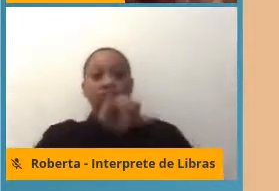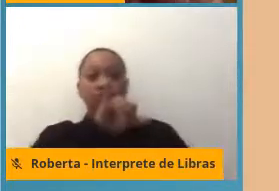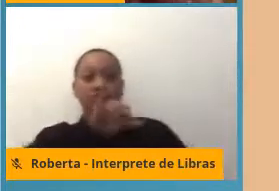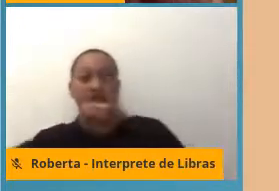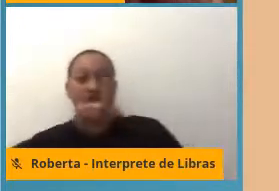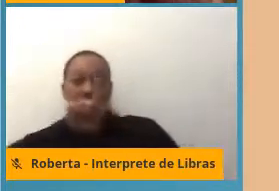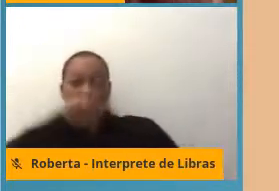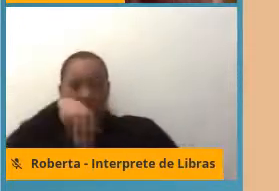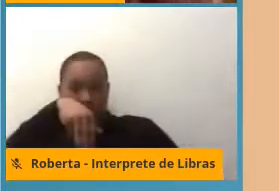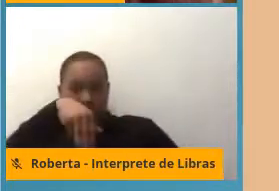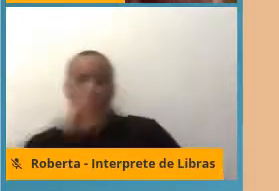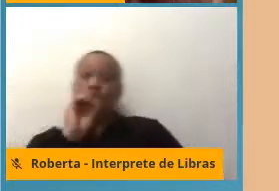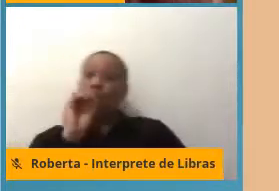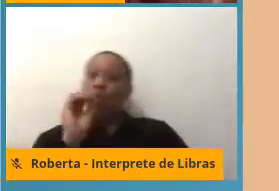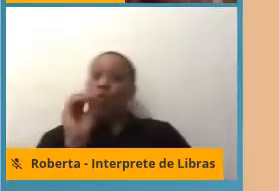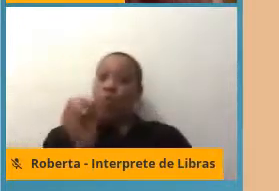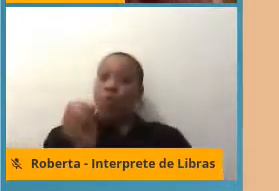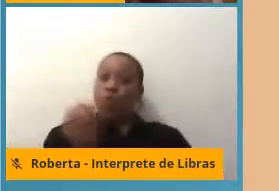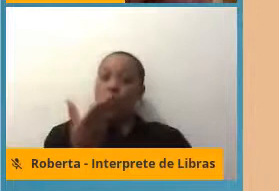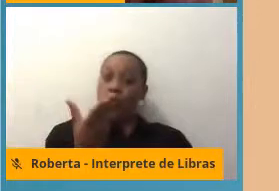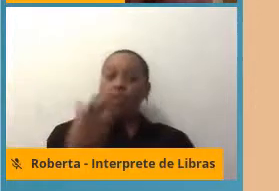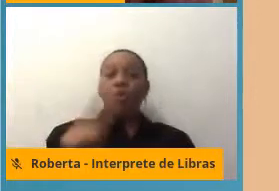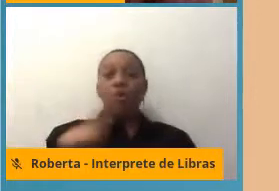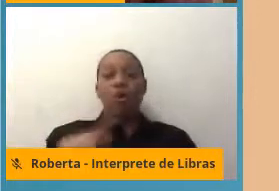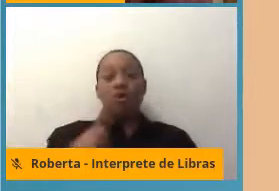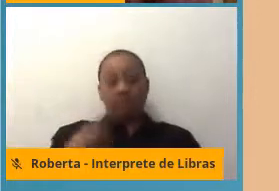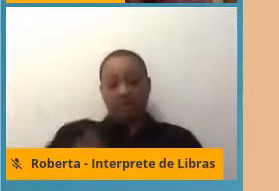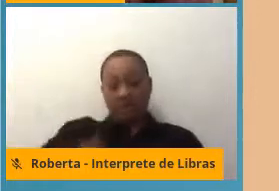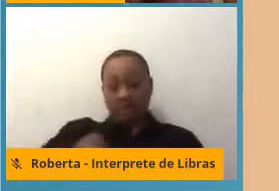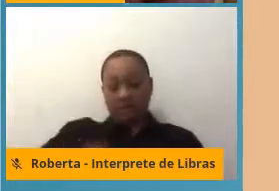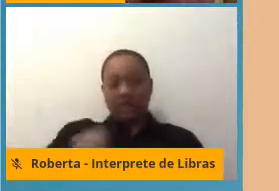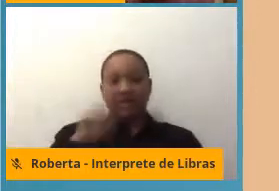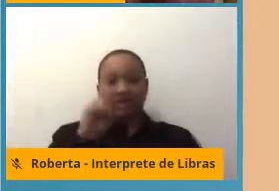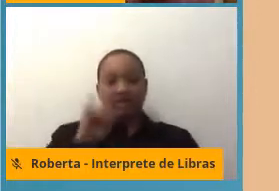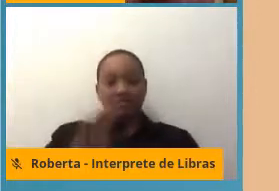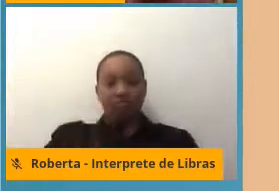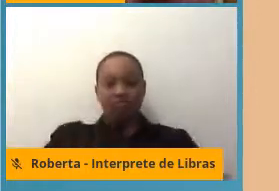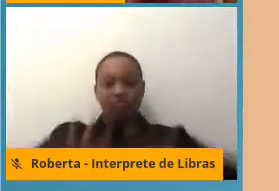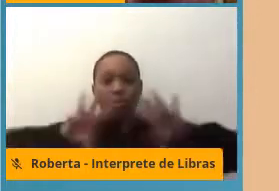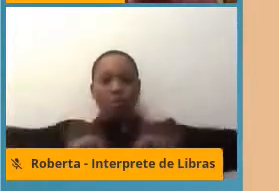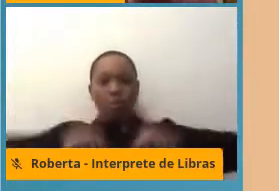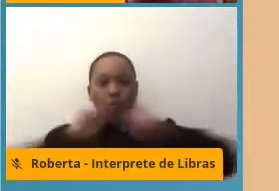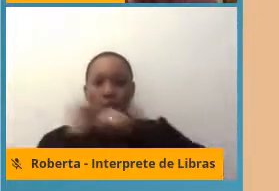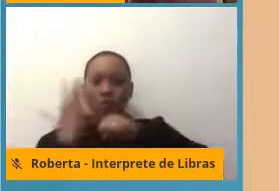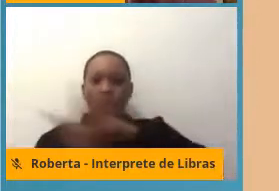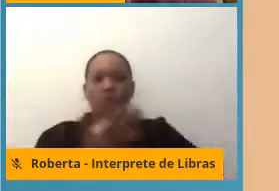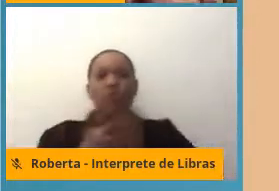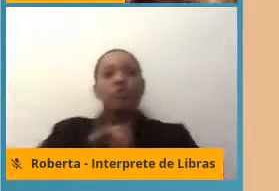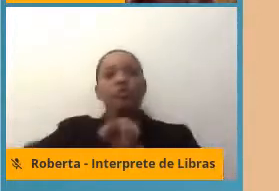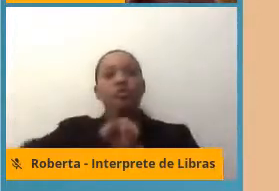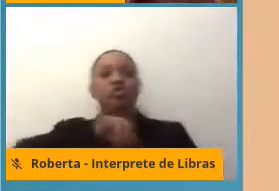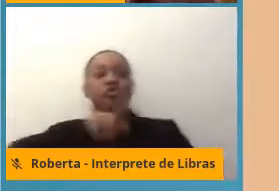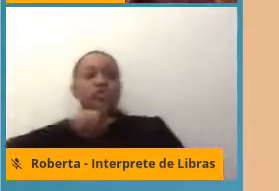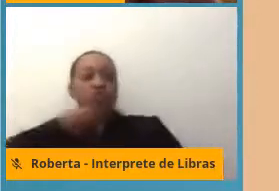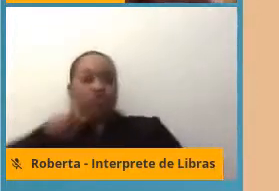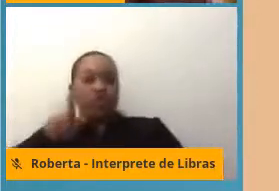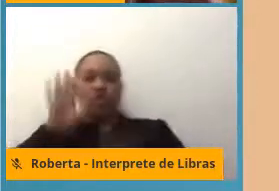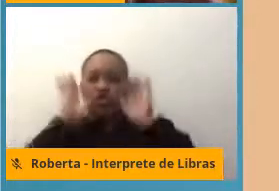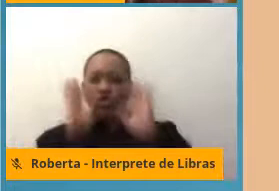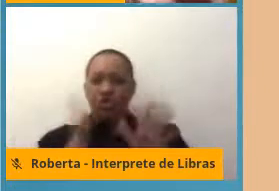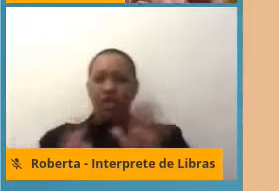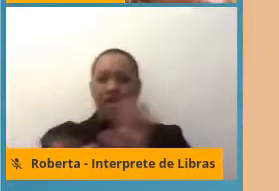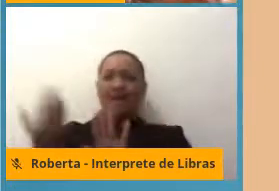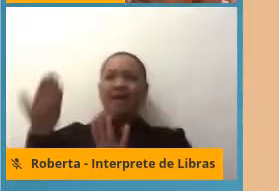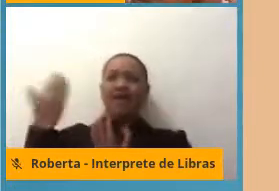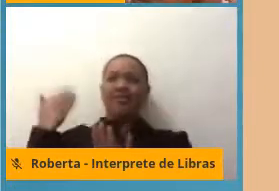com coronavírus, ou se é IgG, que você já teve há um tempo e agora está com essa